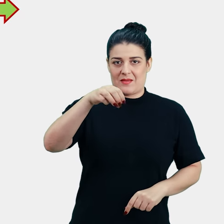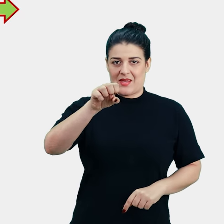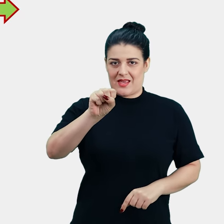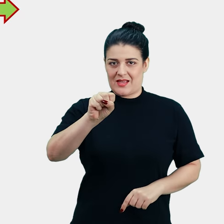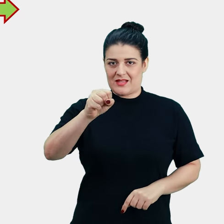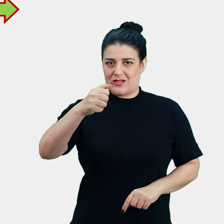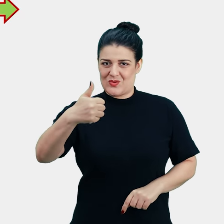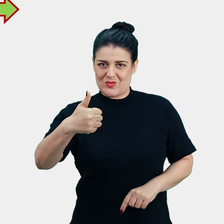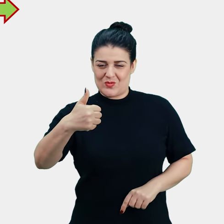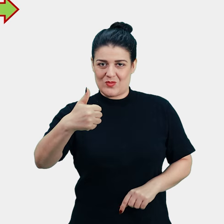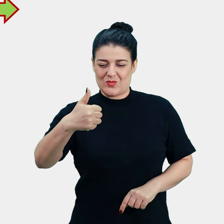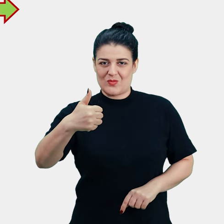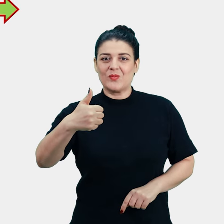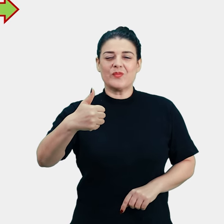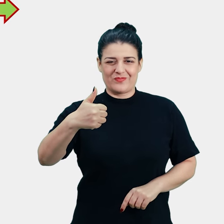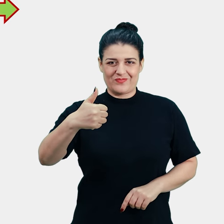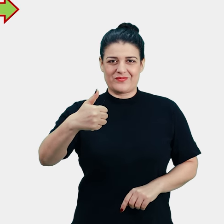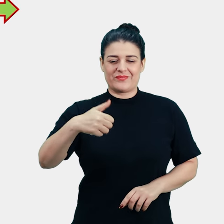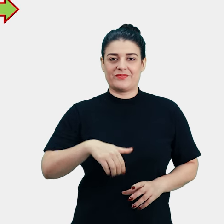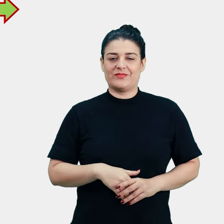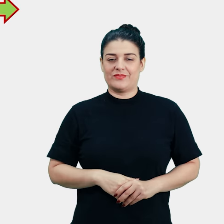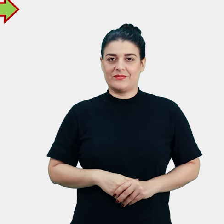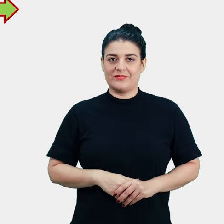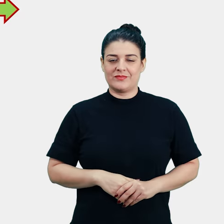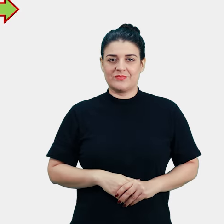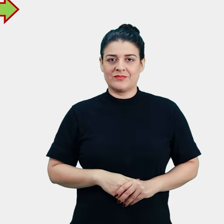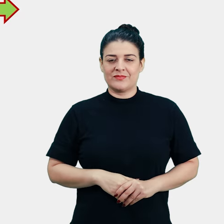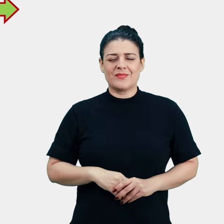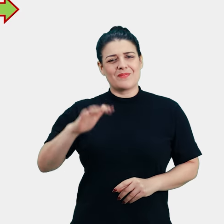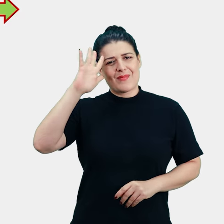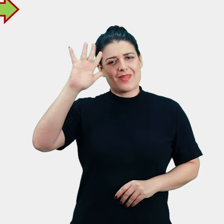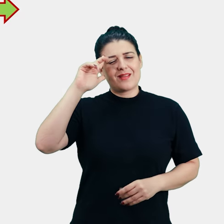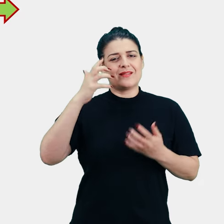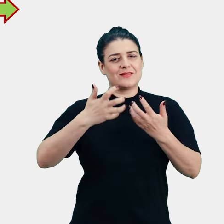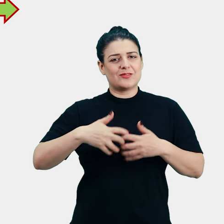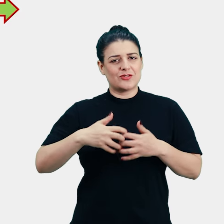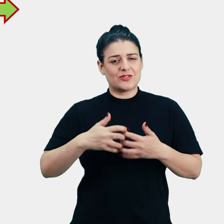a massa do íon precursor, tá? E aí, então, imagine.